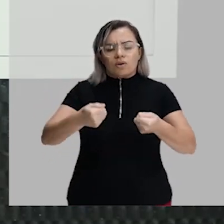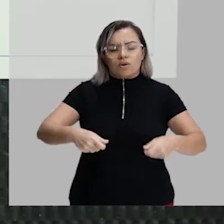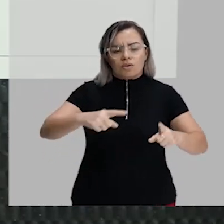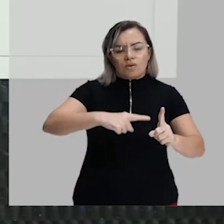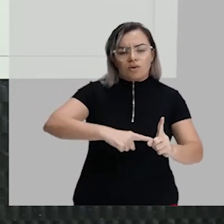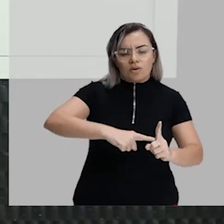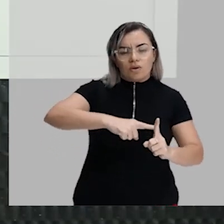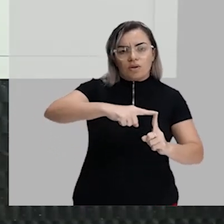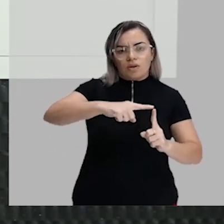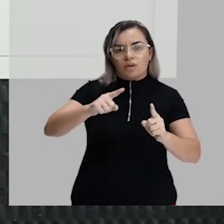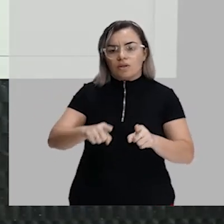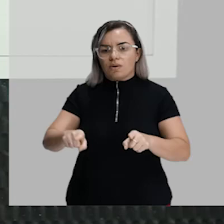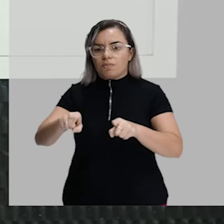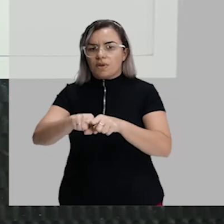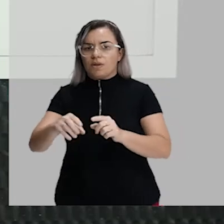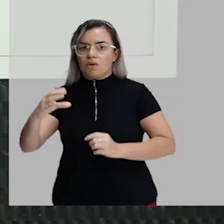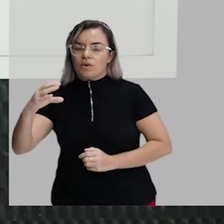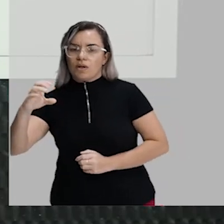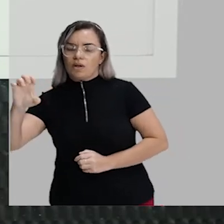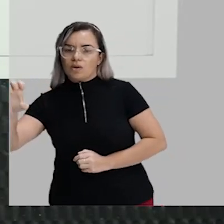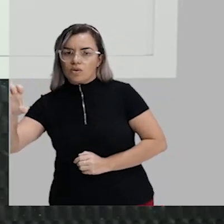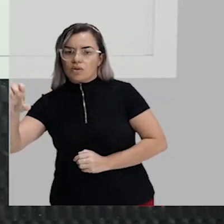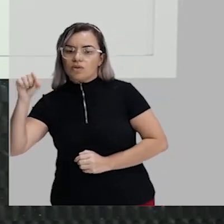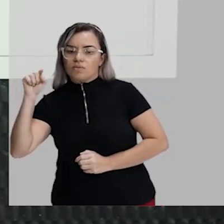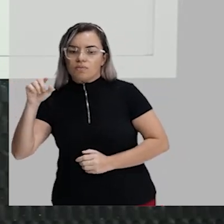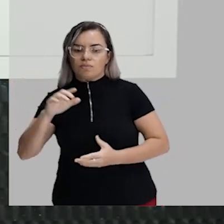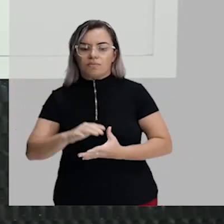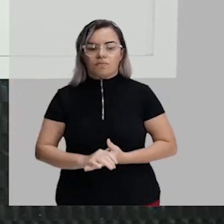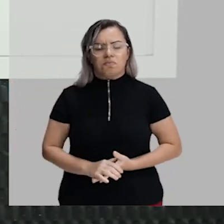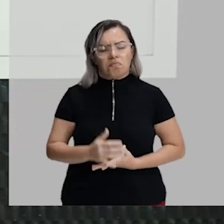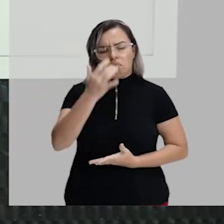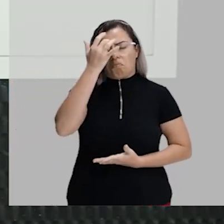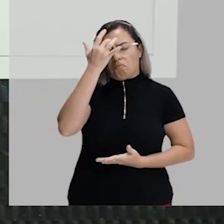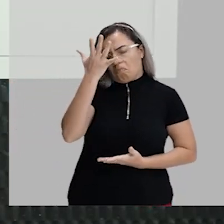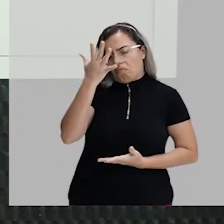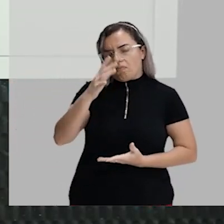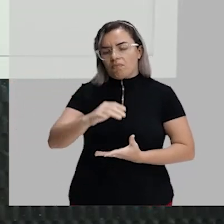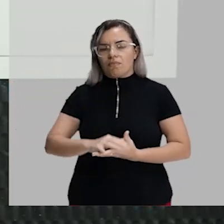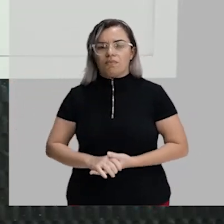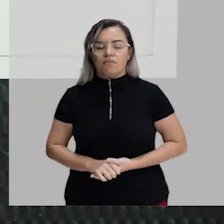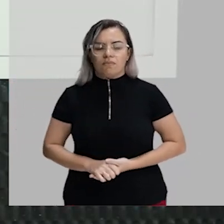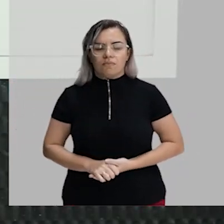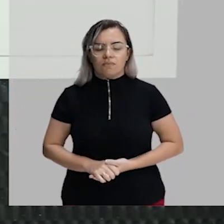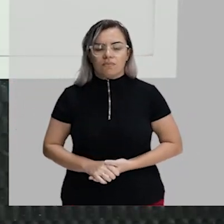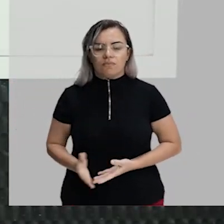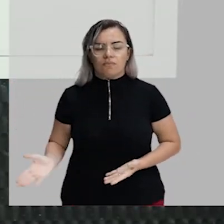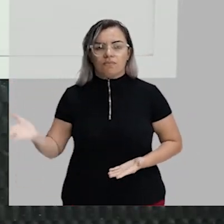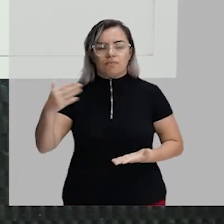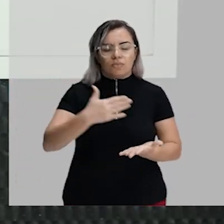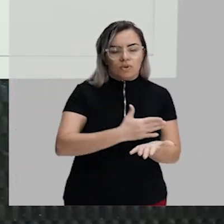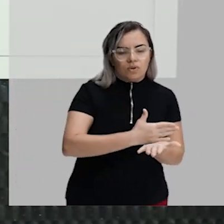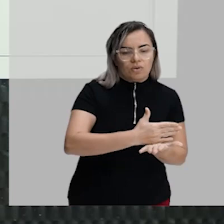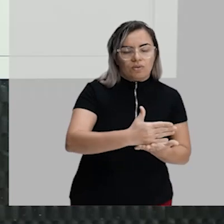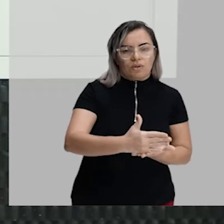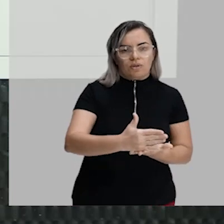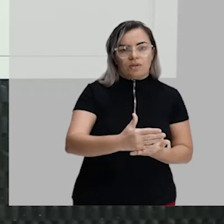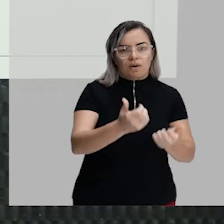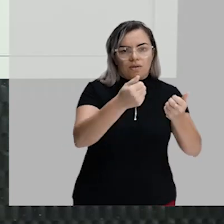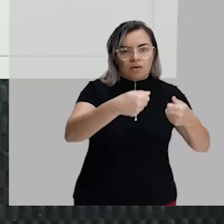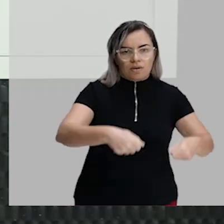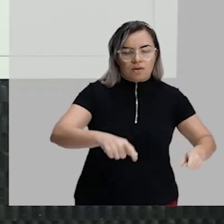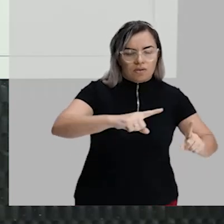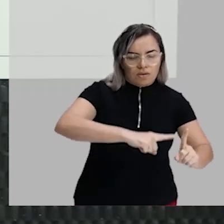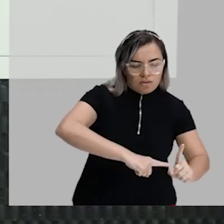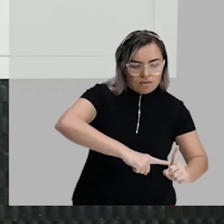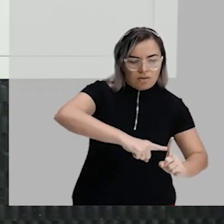o calor específico. Ok? Então, muito simples. Vamos começar pela capacidade térmica, né?